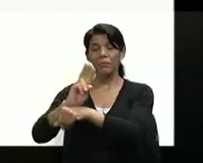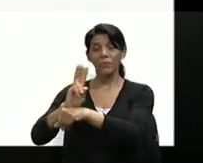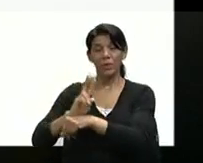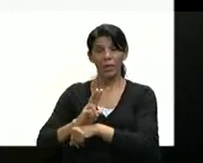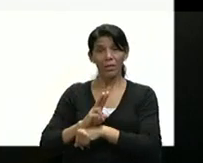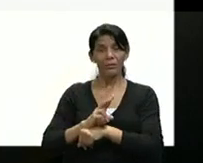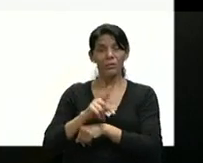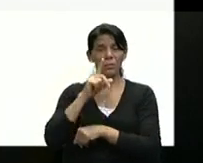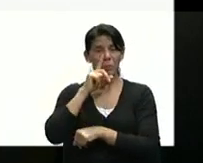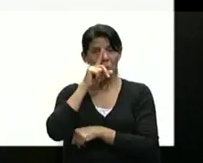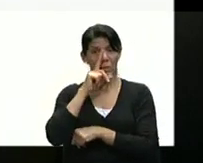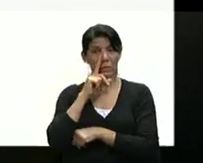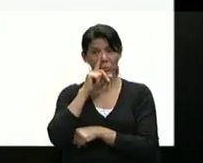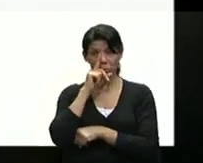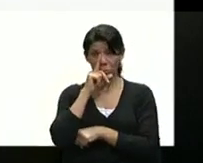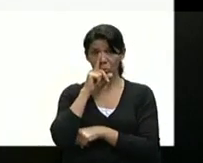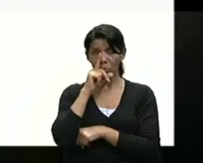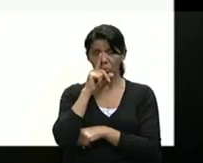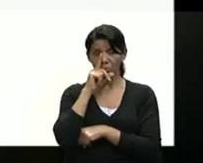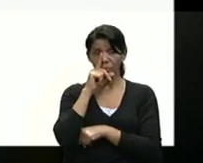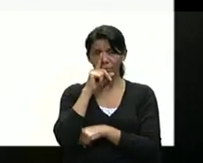monitorados os riscos